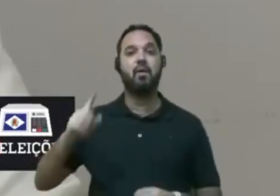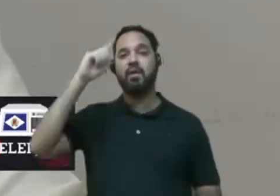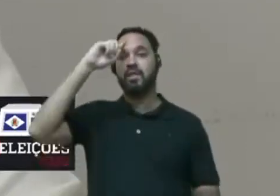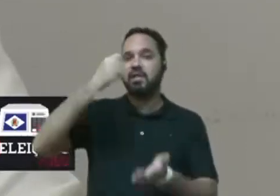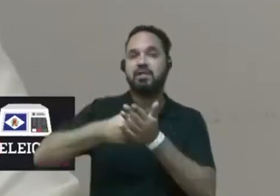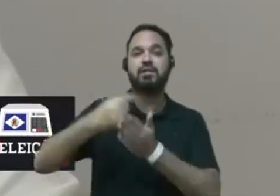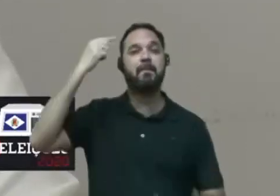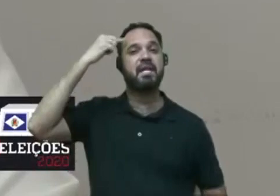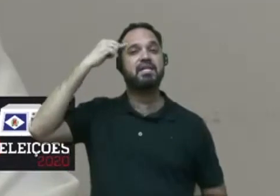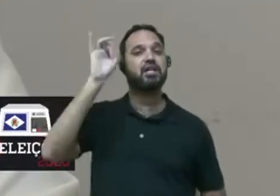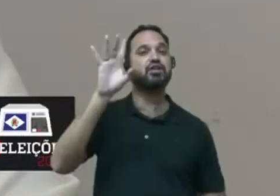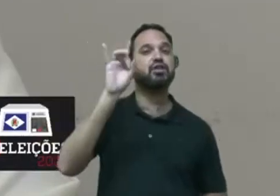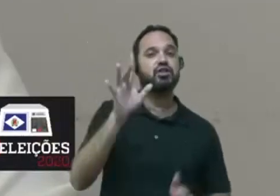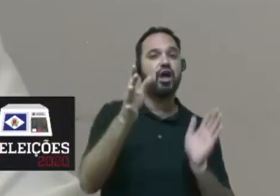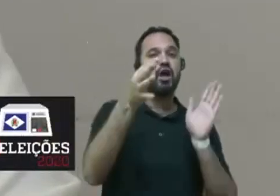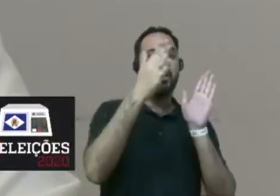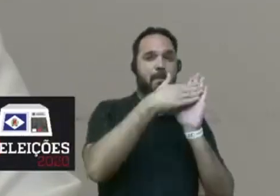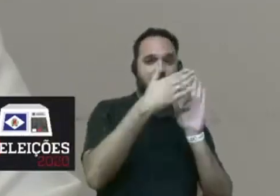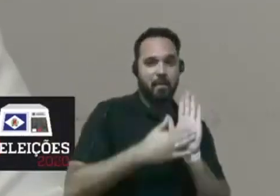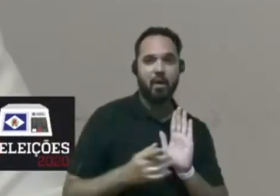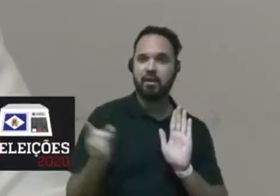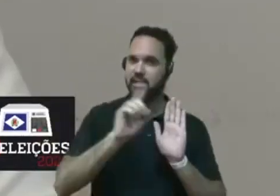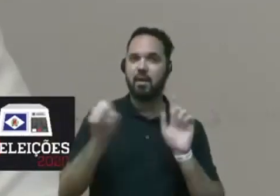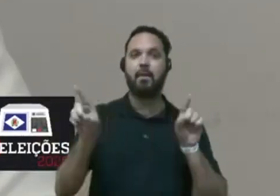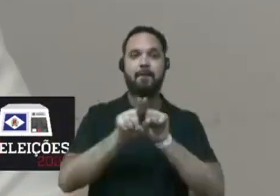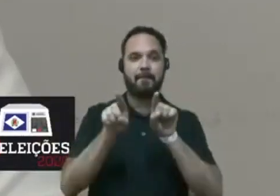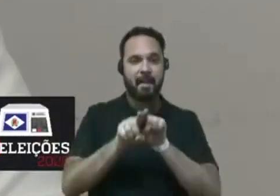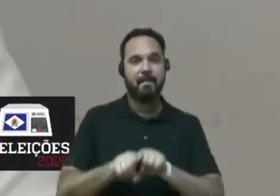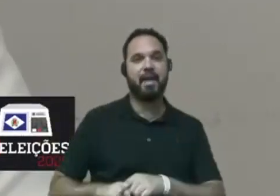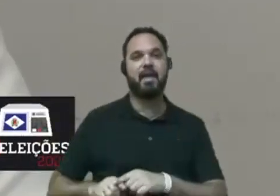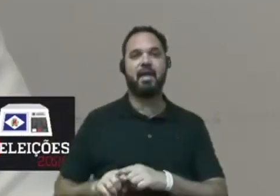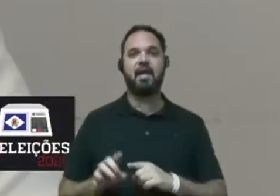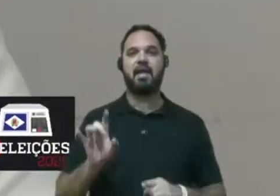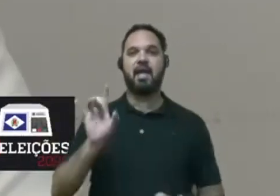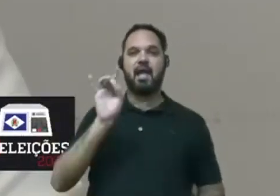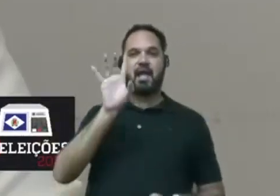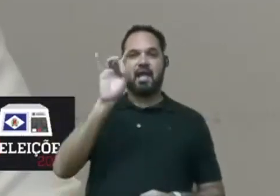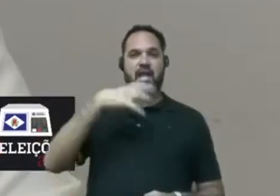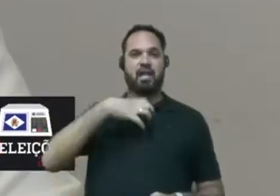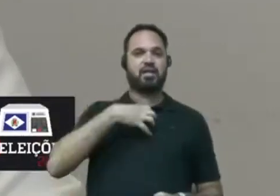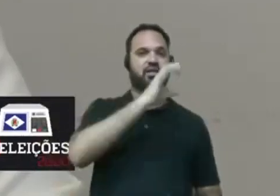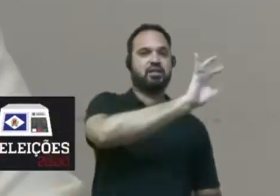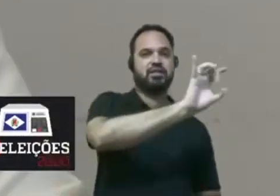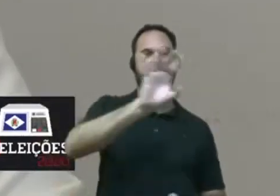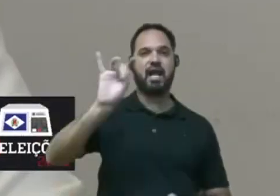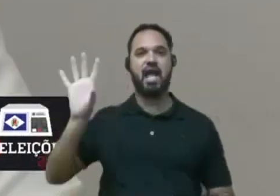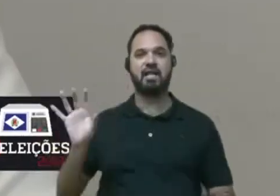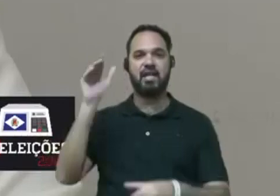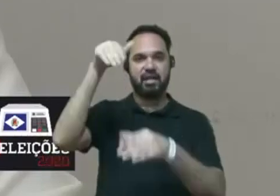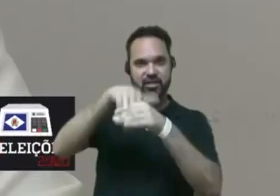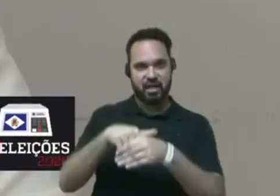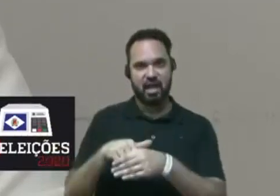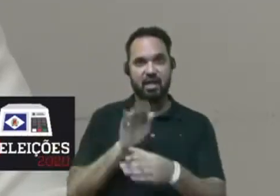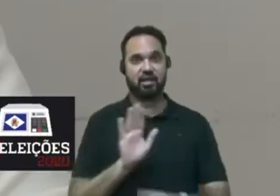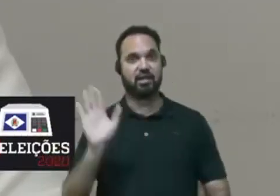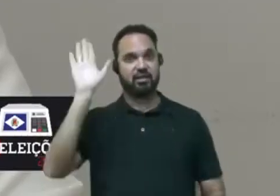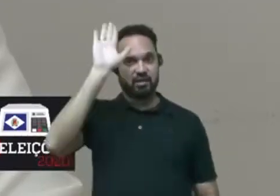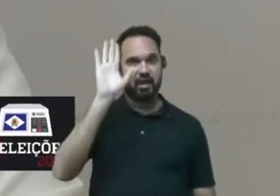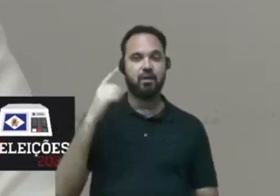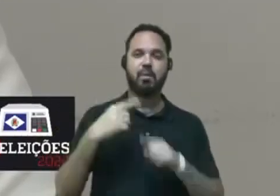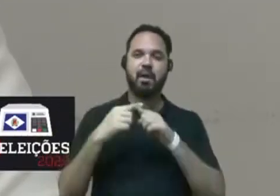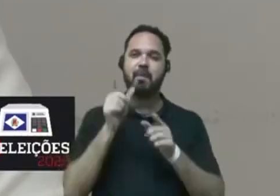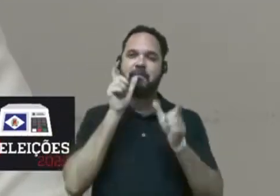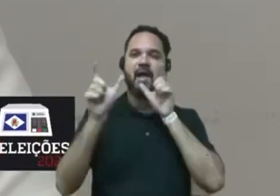pensando não só nos planos de governo mas também nas características de cada candidato porque palavras